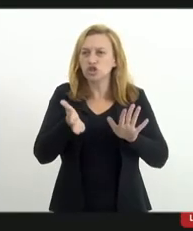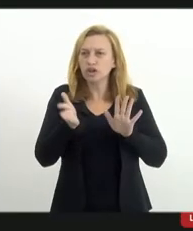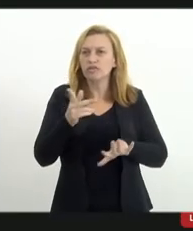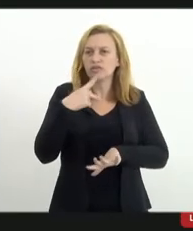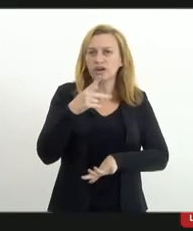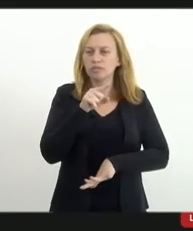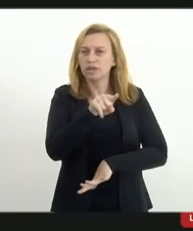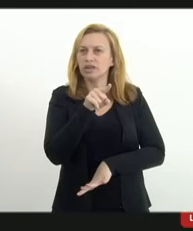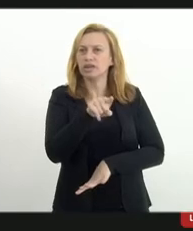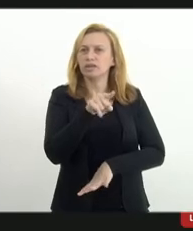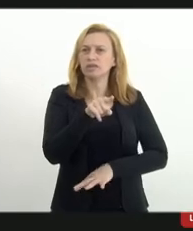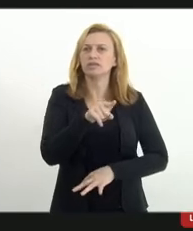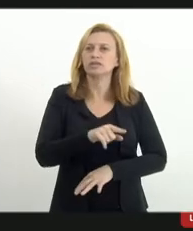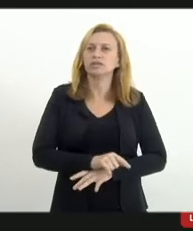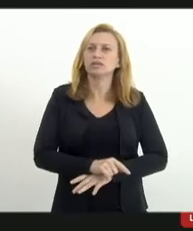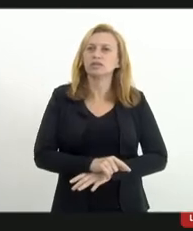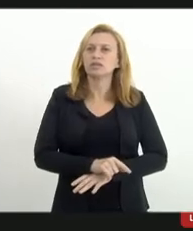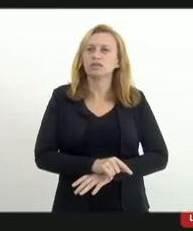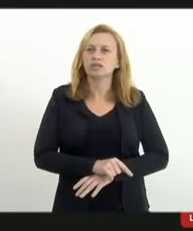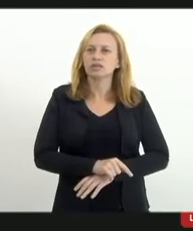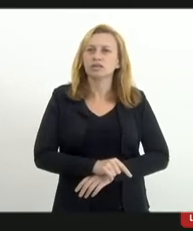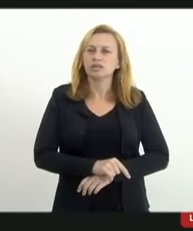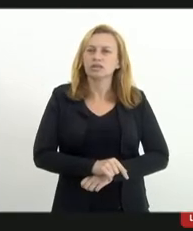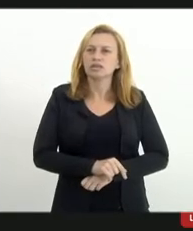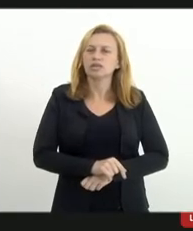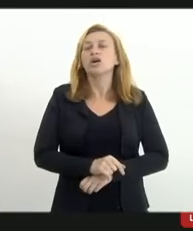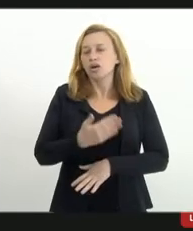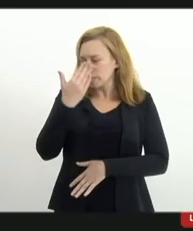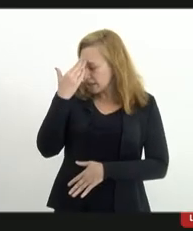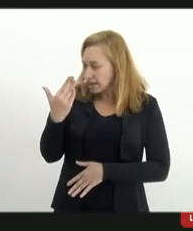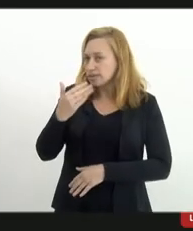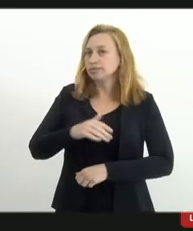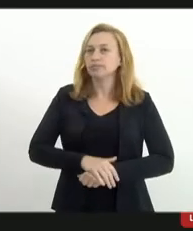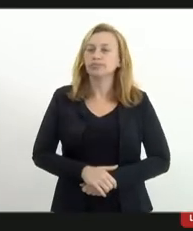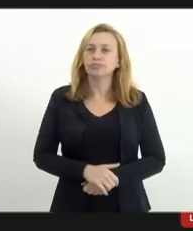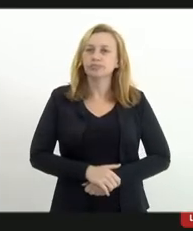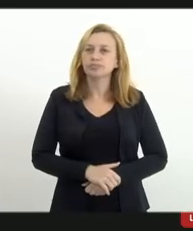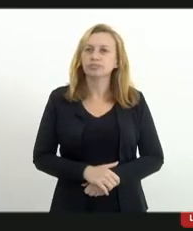ele, reservar a data. Eu agradeço.